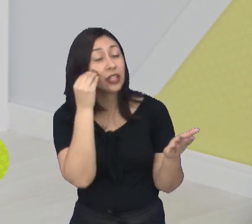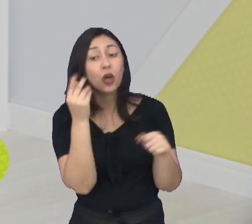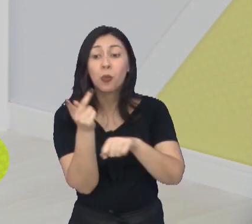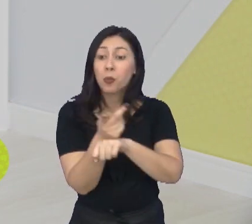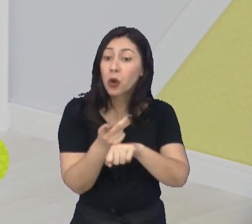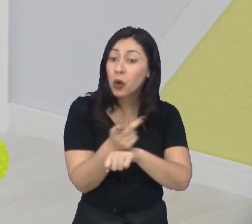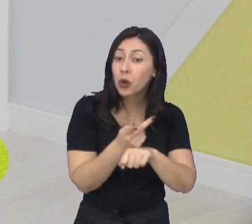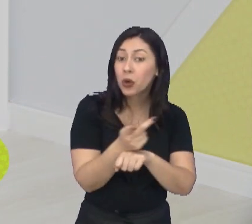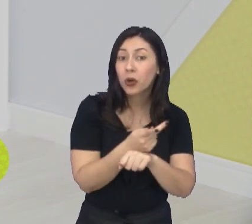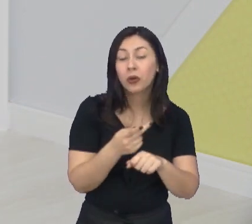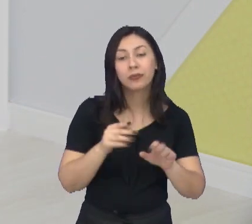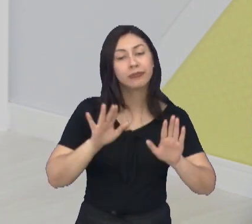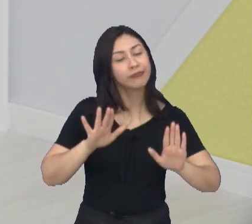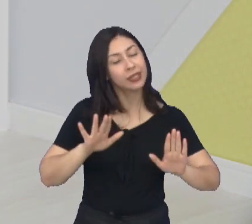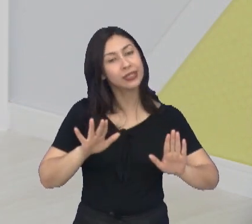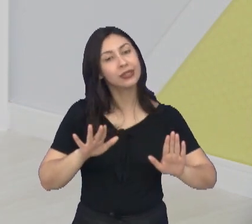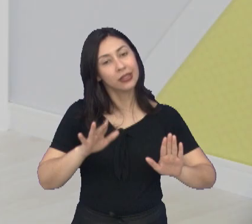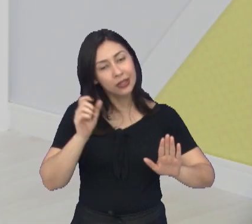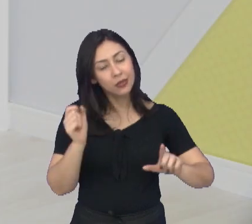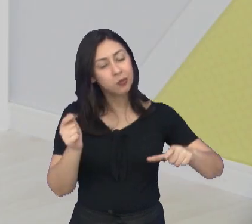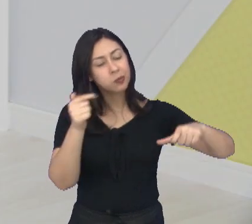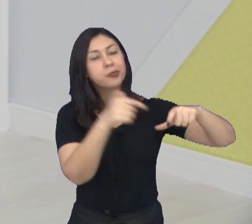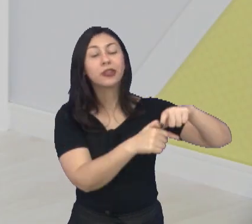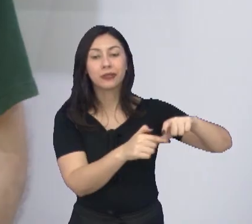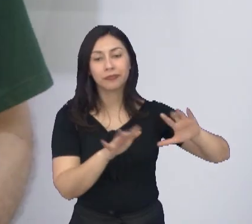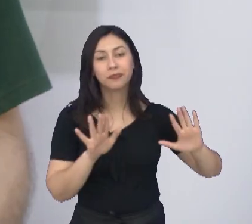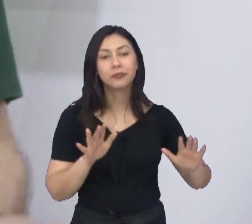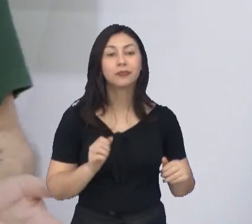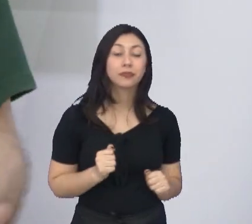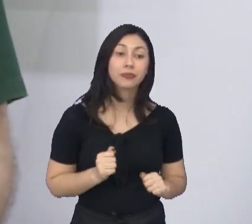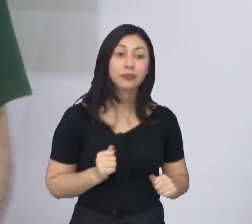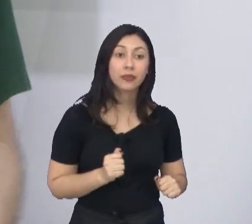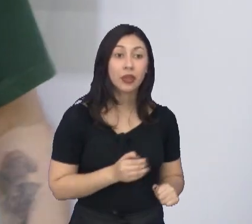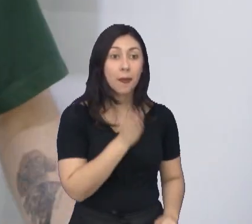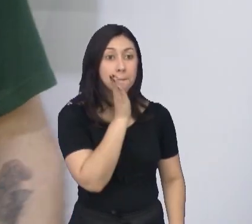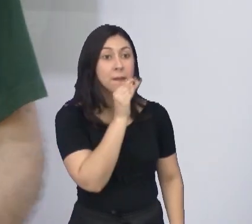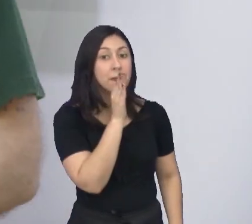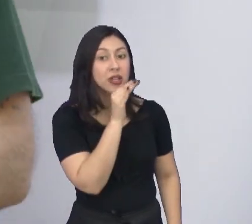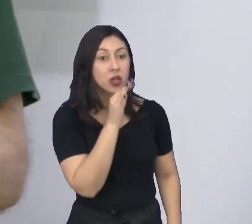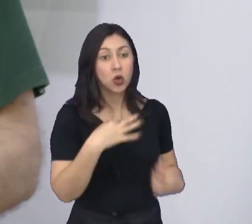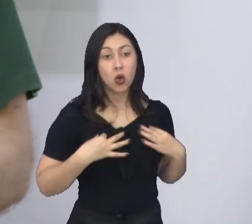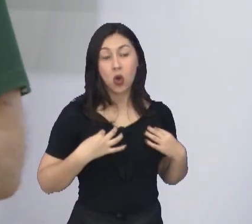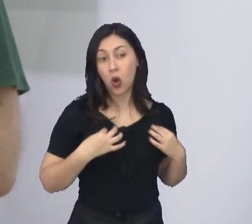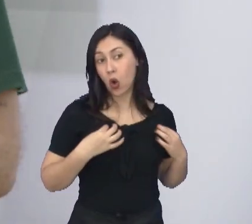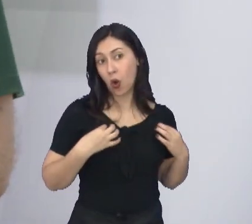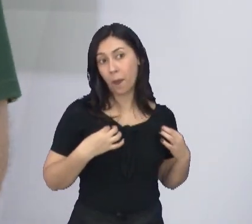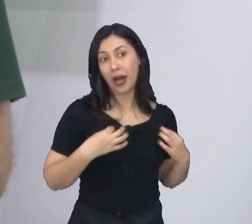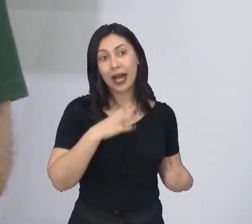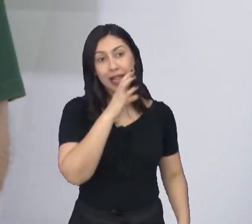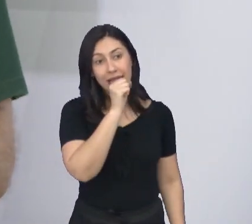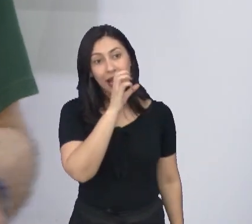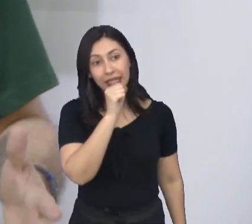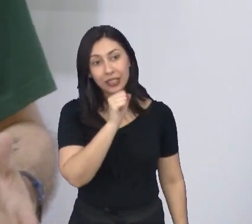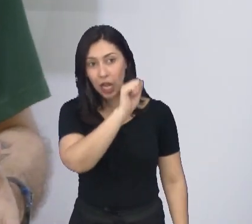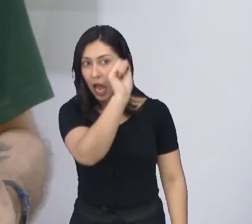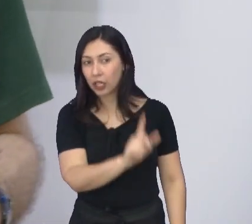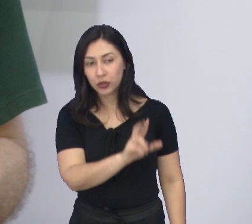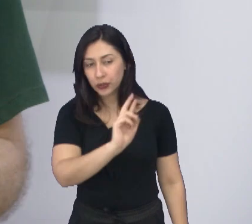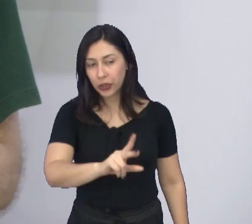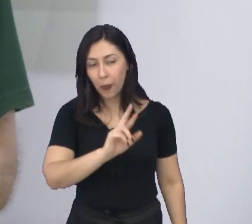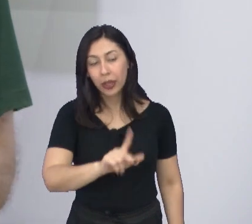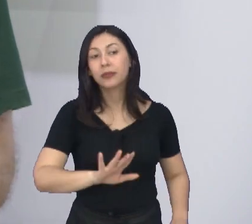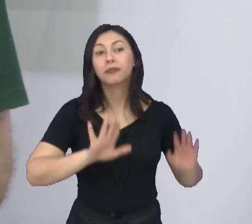que fez o gol do Monte Azul, mas fez um gol lá o rapaz do Monte Azul, Brunão. Monte Azul que estava jogando de laranja e não de azul. Mas 2